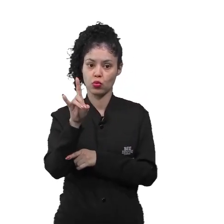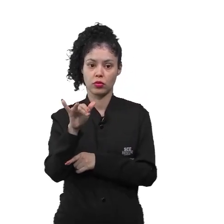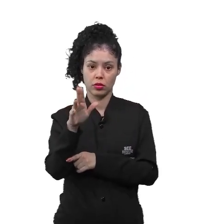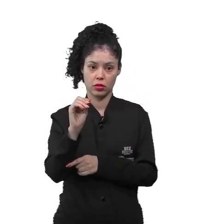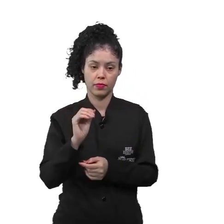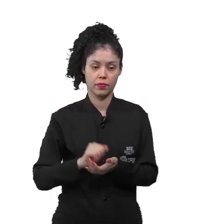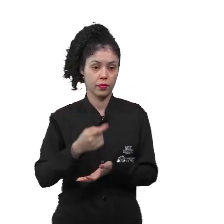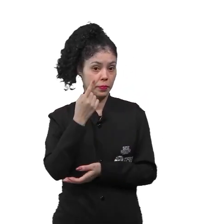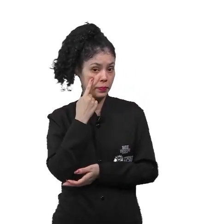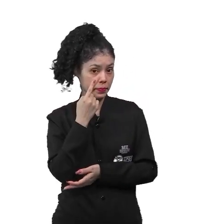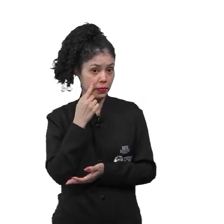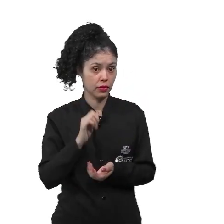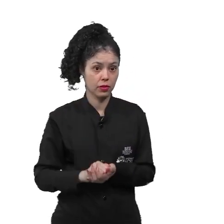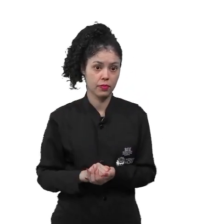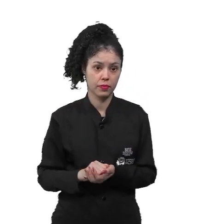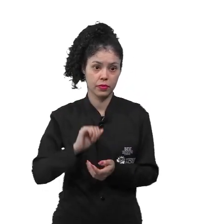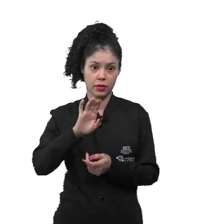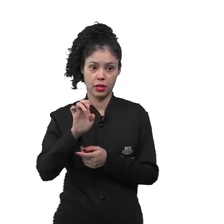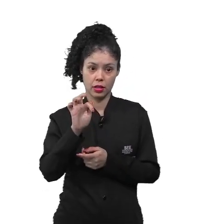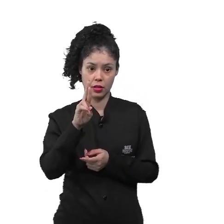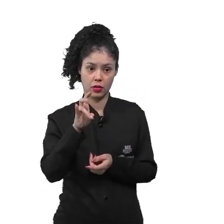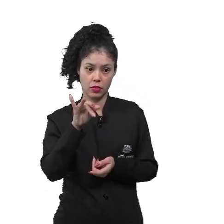forma helicoidal aqui